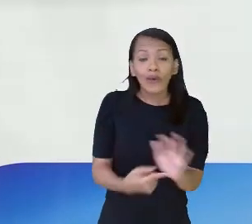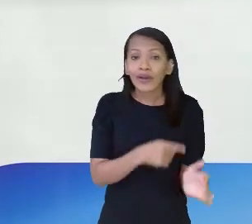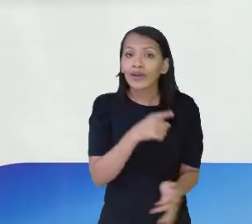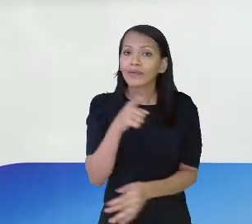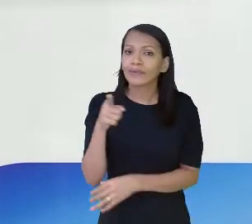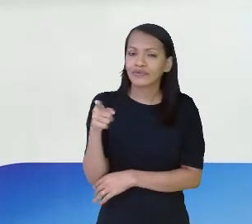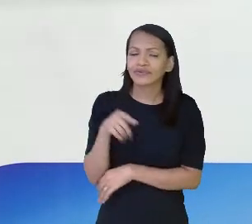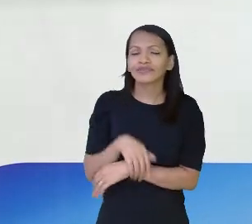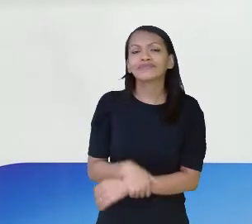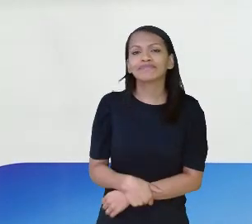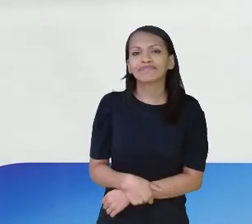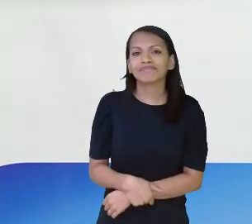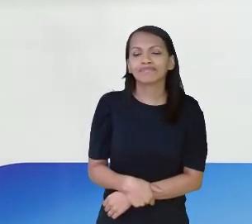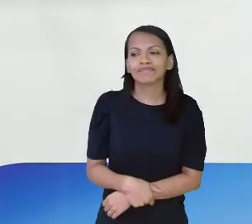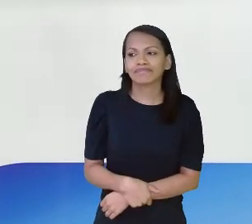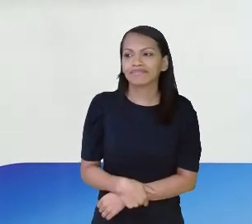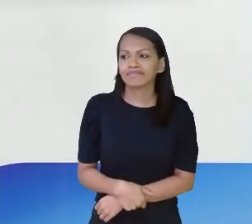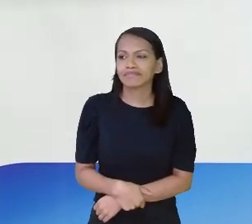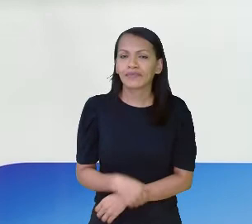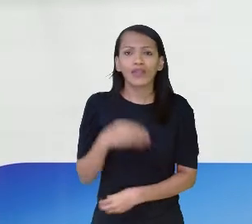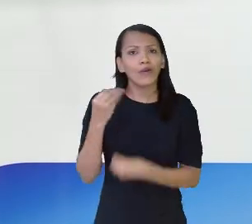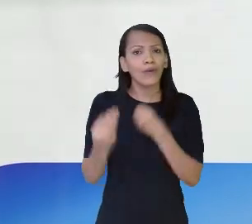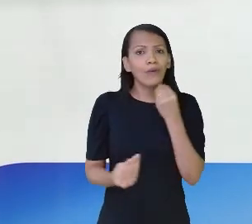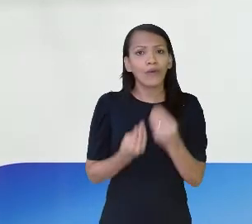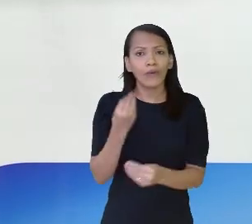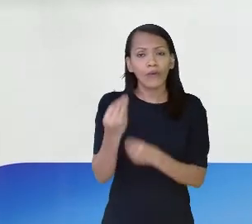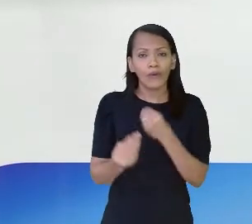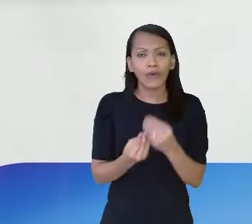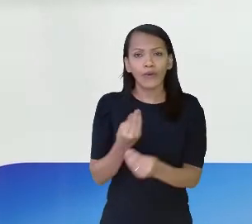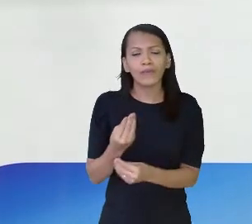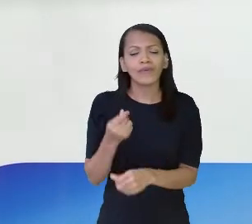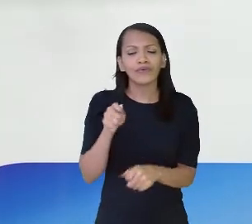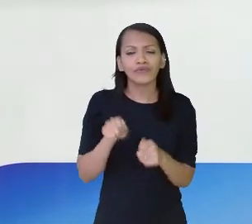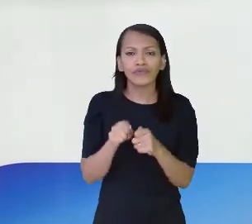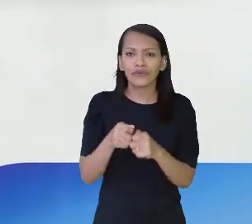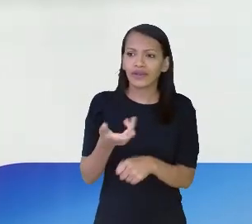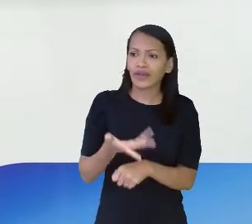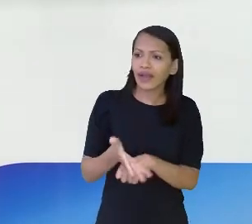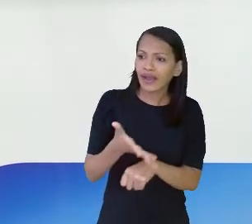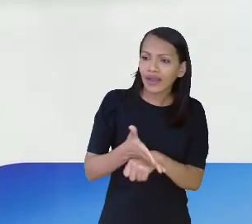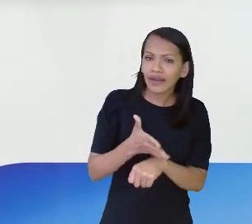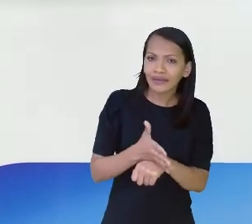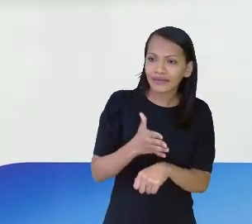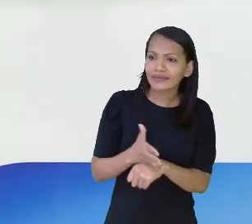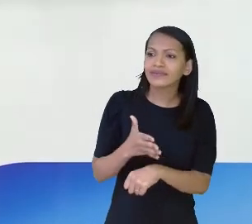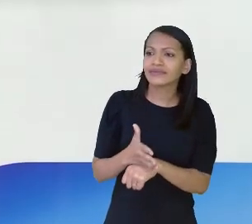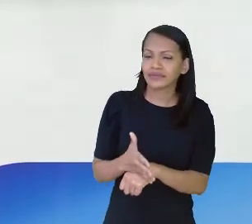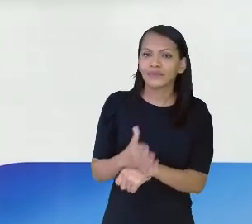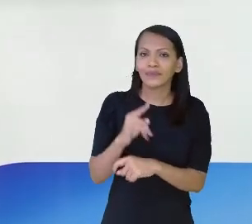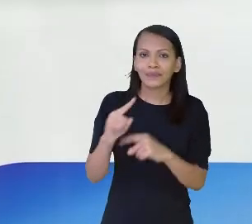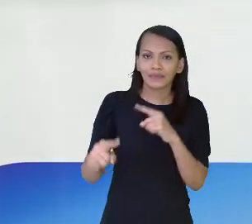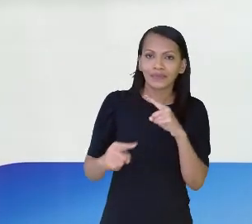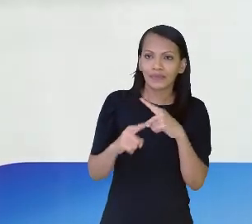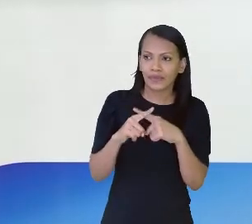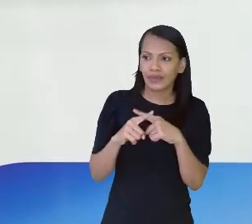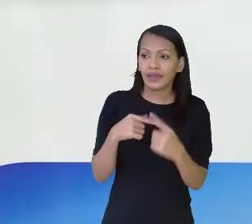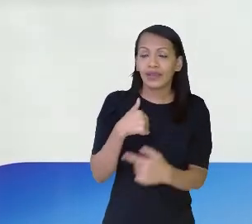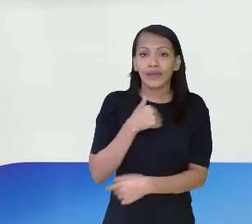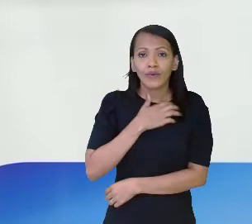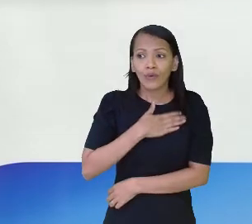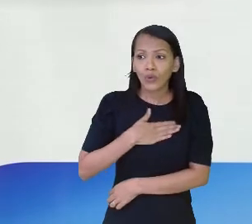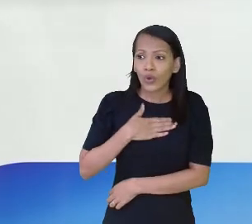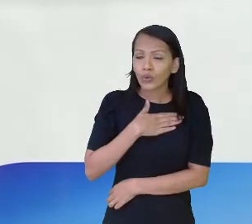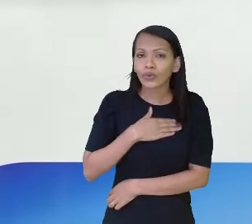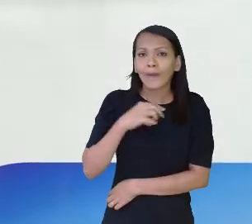numa mancala como é que a gente faria na prática essas questões de multiplicação. Eu gosto de trazer a